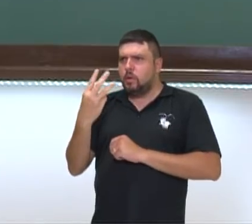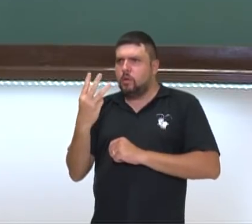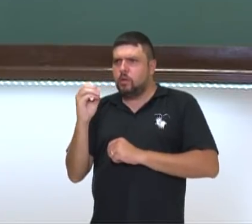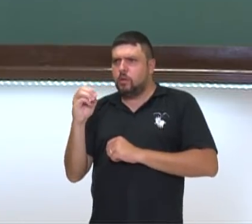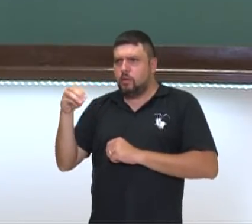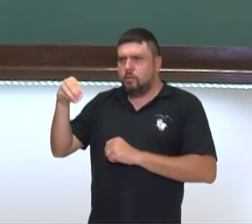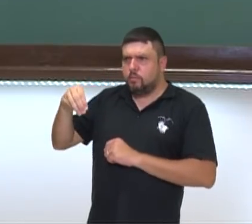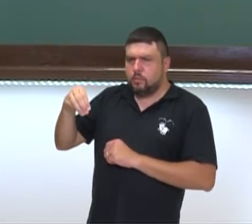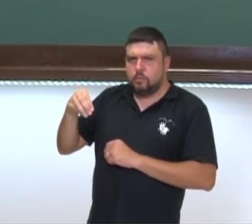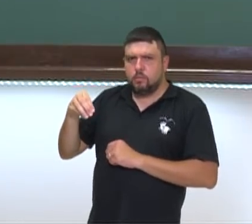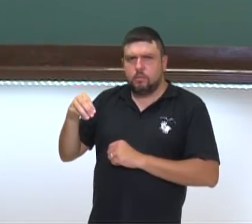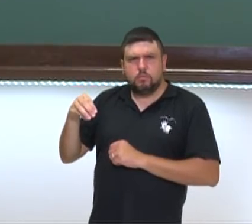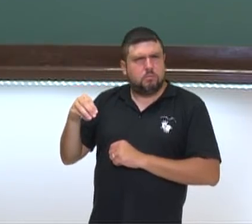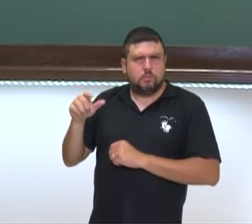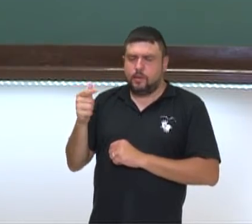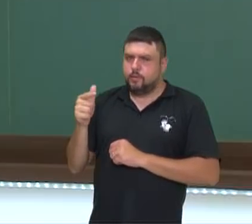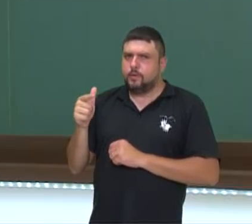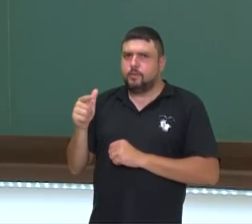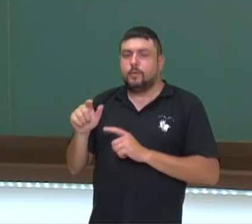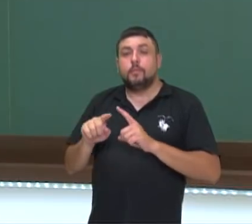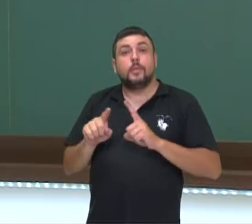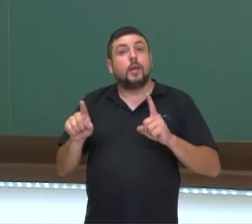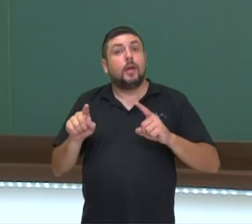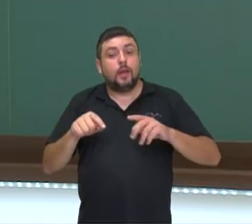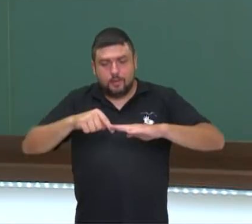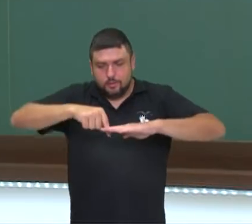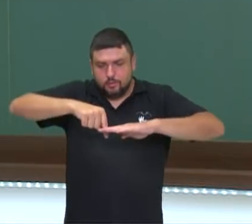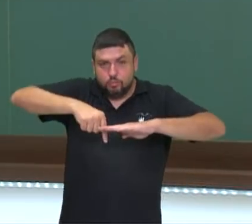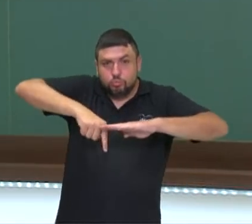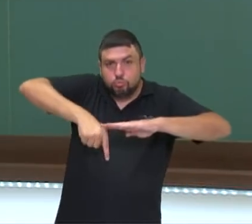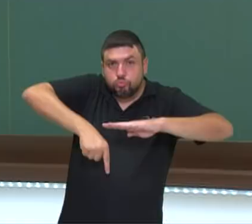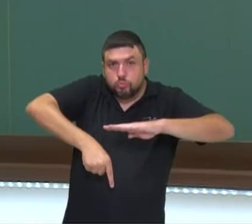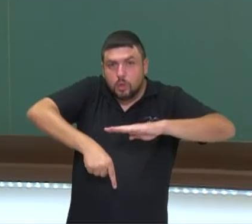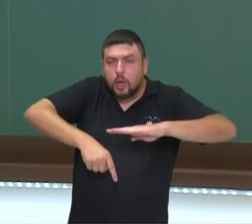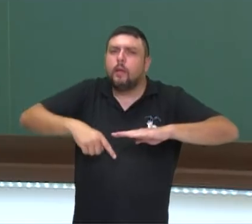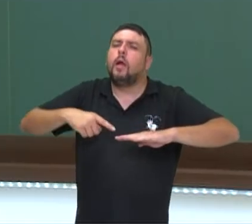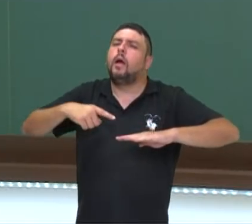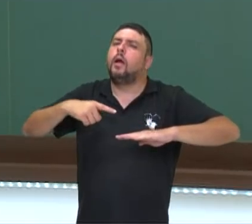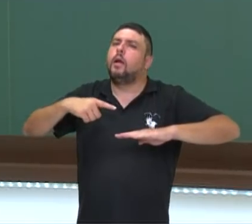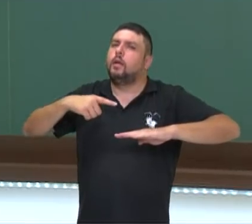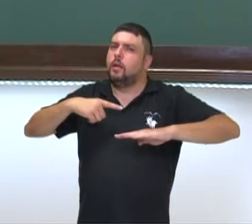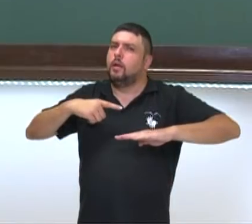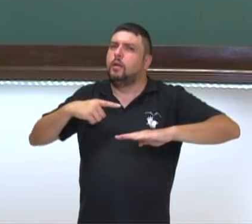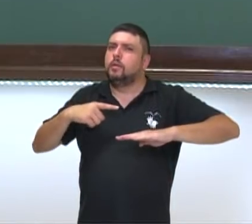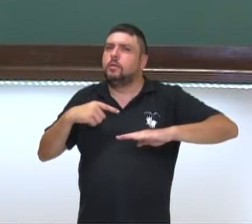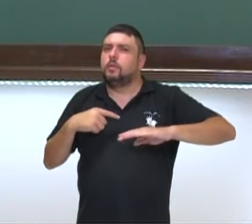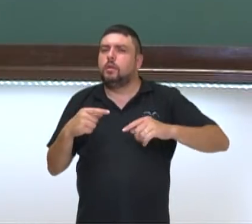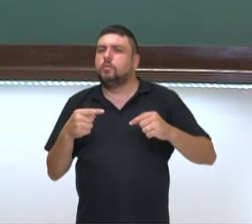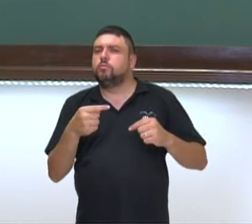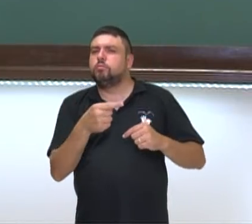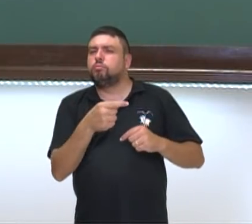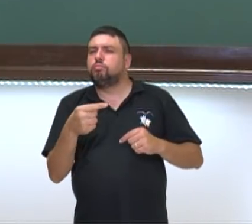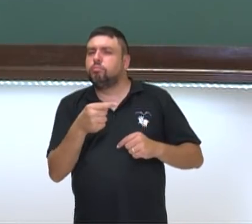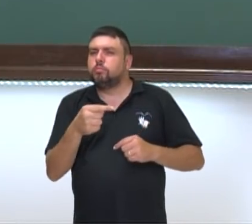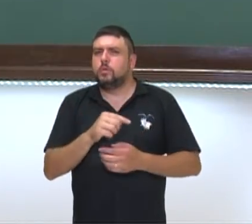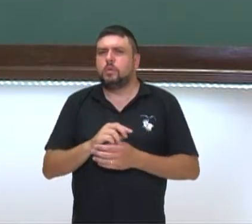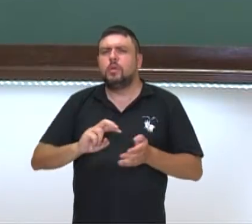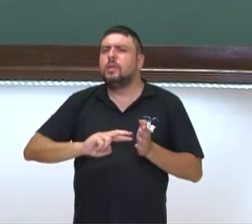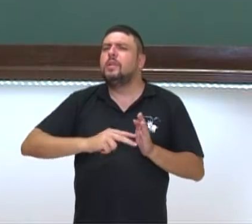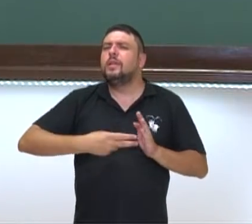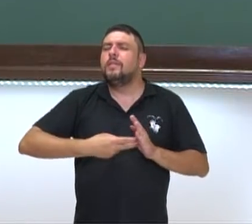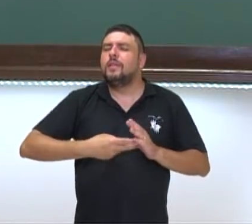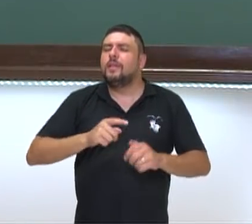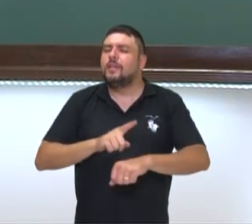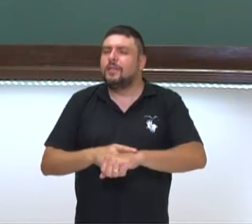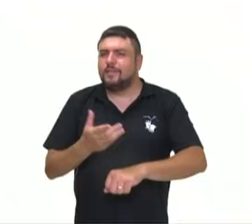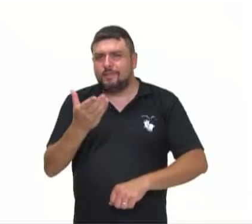existe. Mas para profundidade a gente consegue ter altitudes negativas. O que será que isso está querendo dizer? Tempo